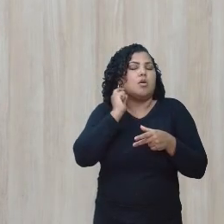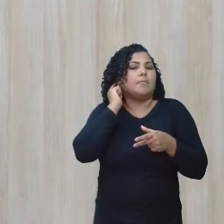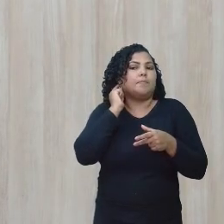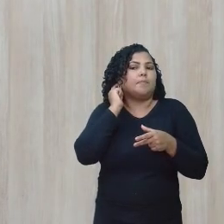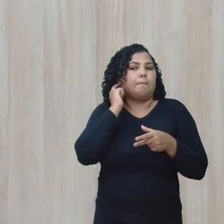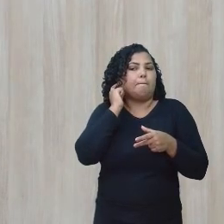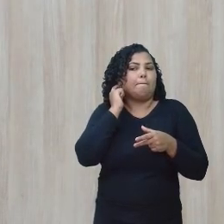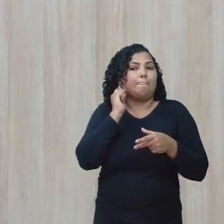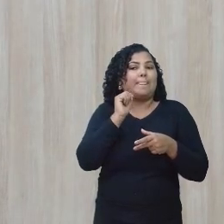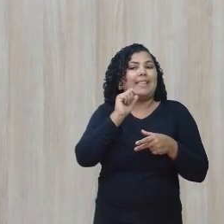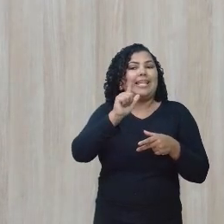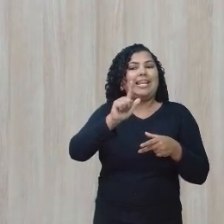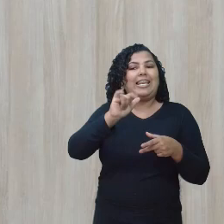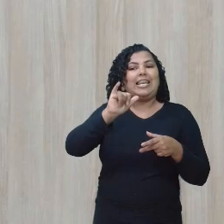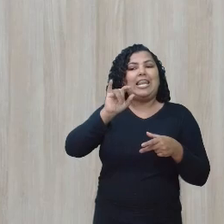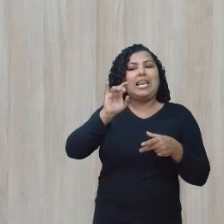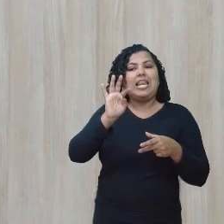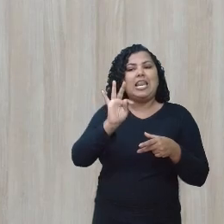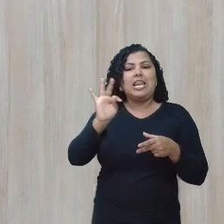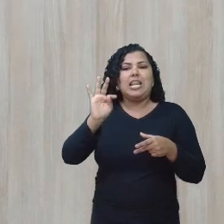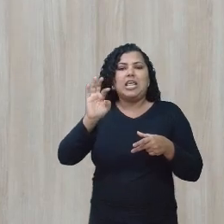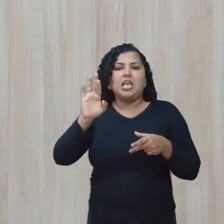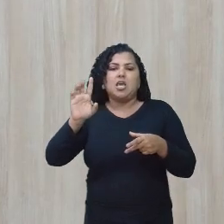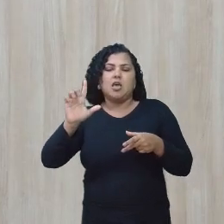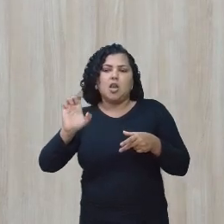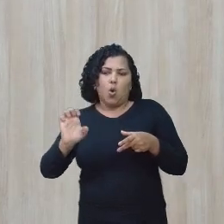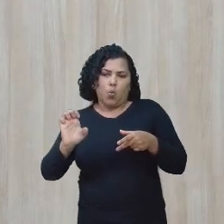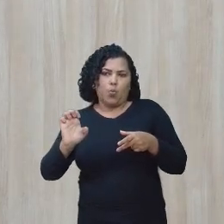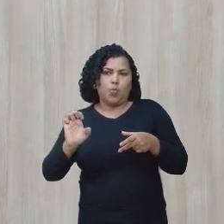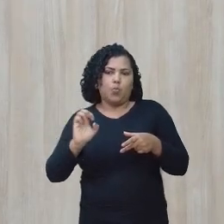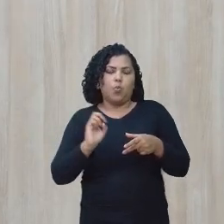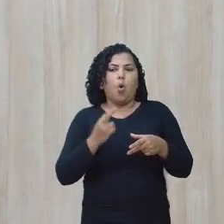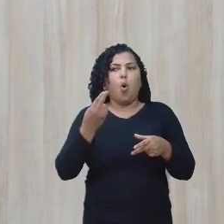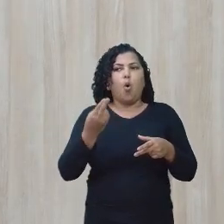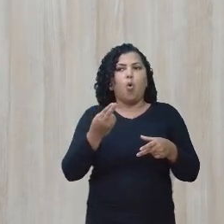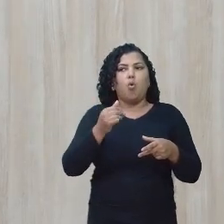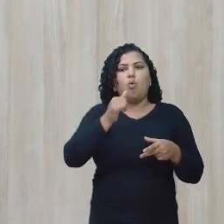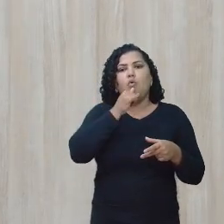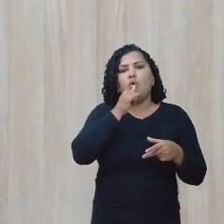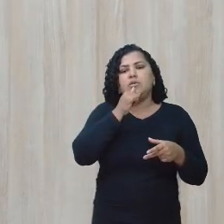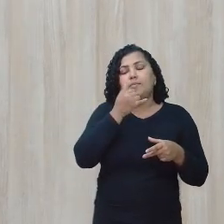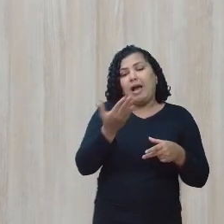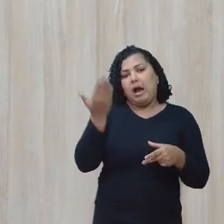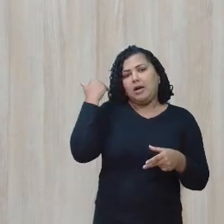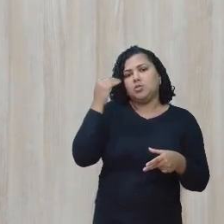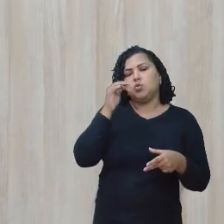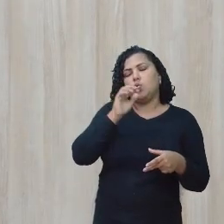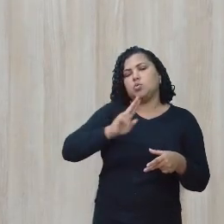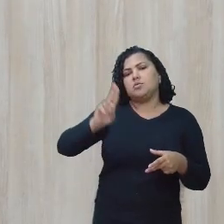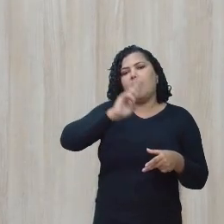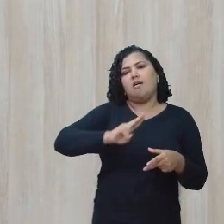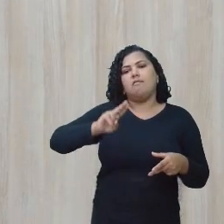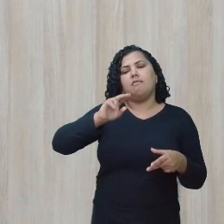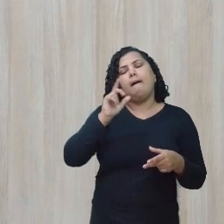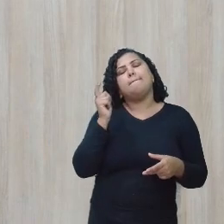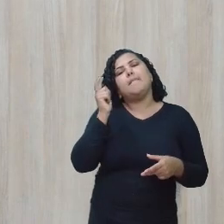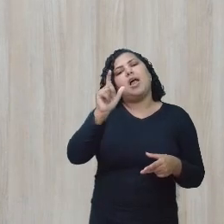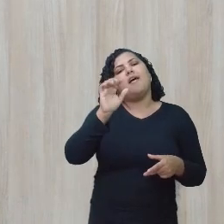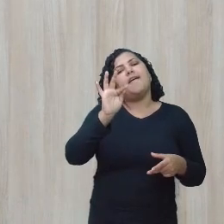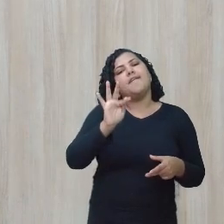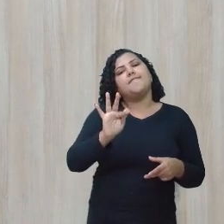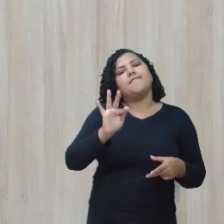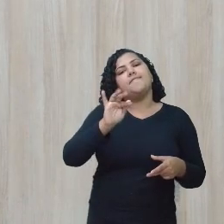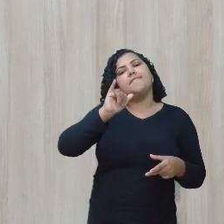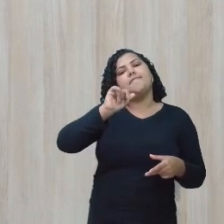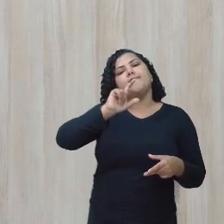menos, você usar a palavra little no lugar da palavra few. Anteriormente era a palavra few, né? Few, I have